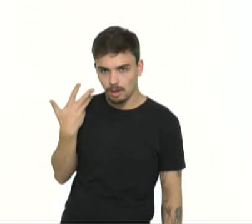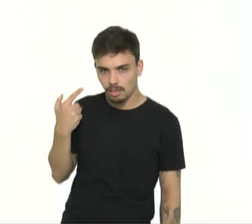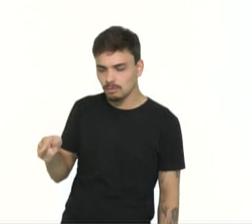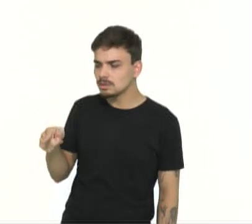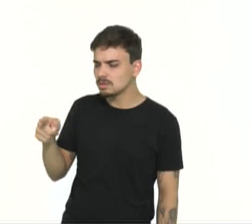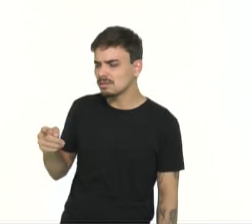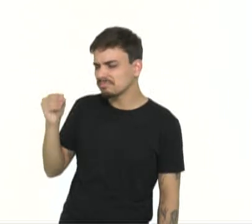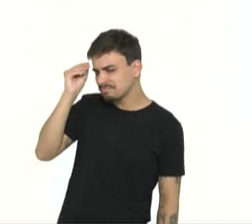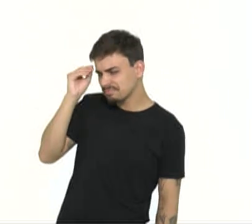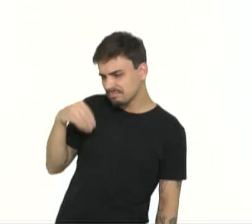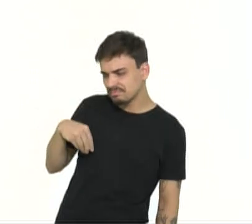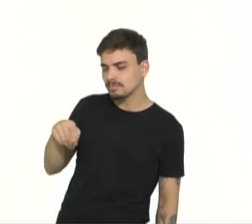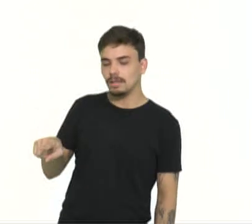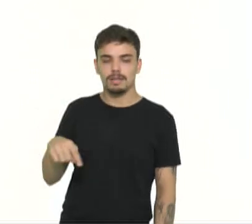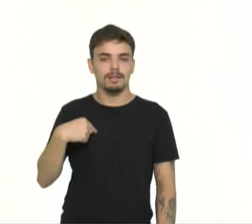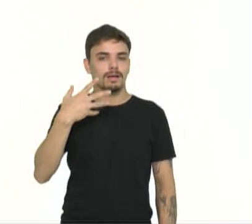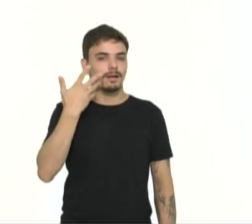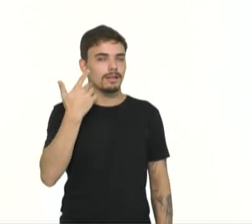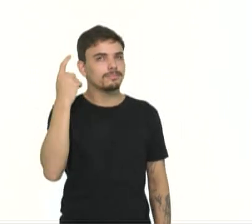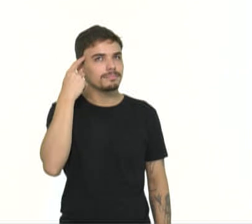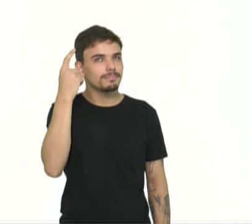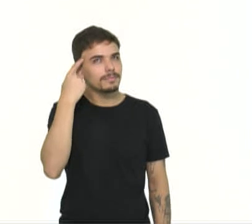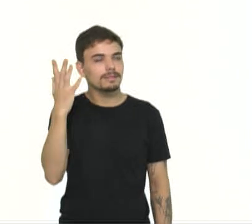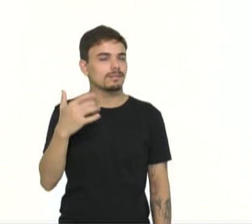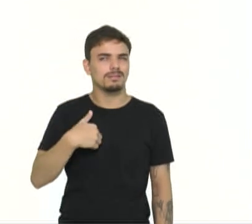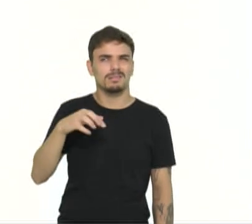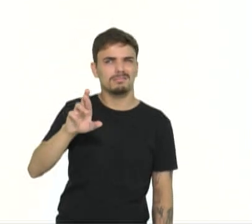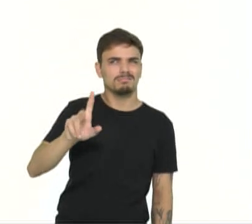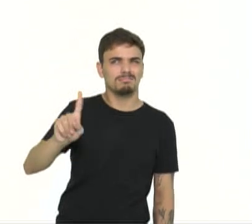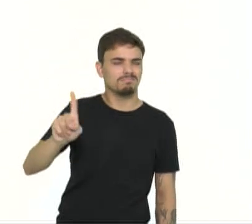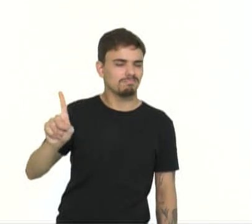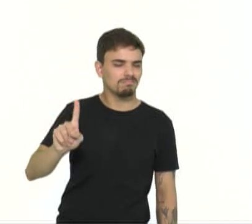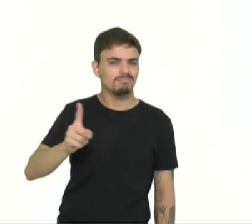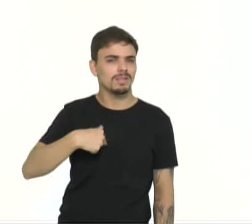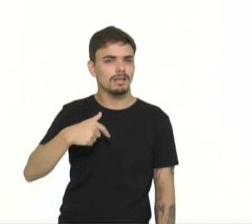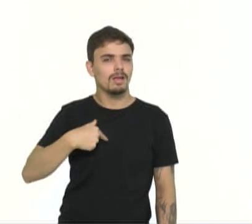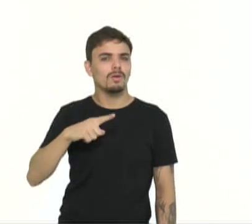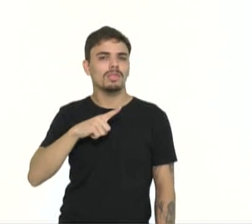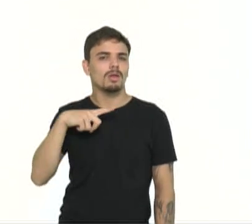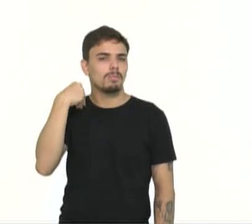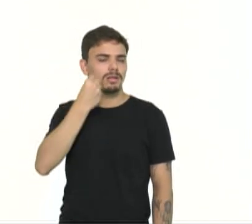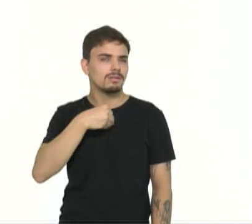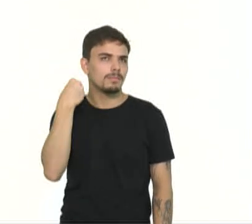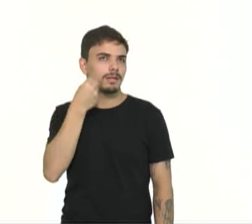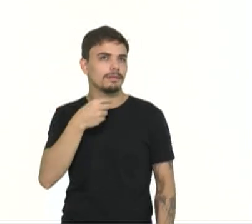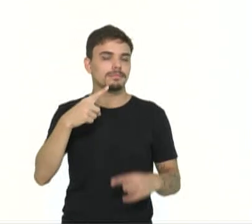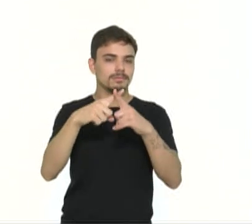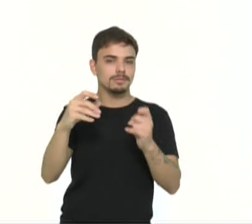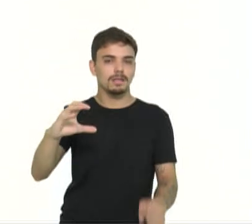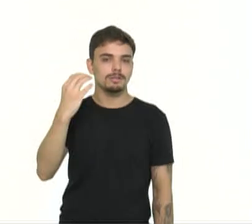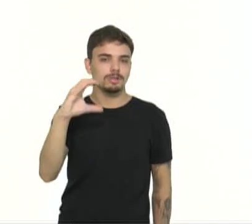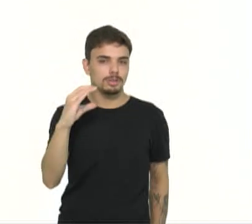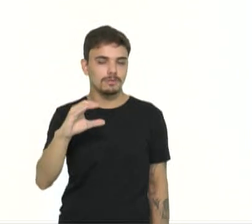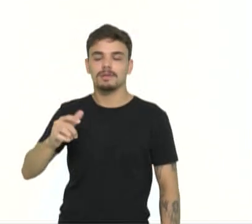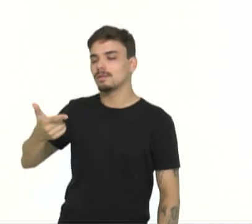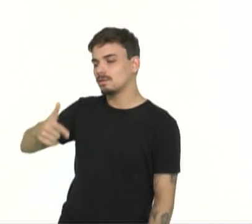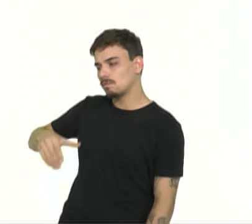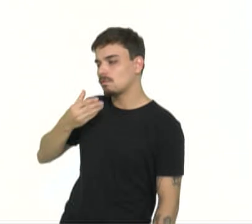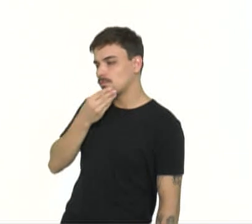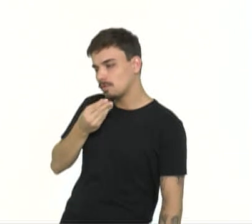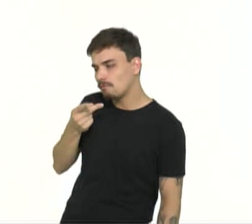Aí o Garfield, né, pensa lá: não, estou conduzindo uma experiência científica. Aí de novo o